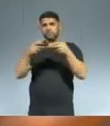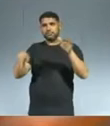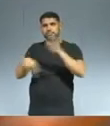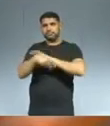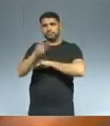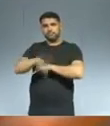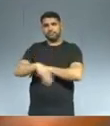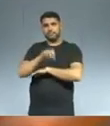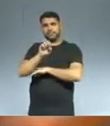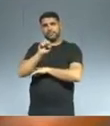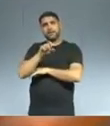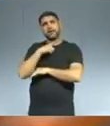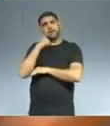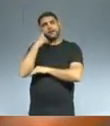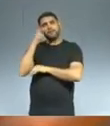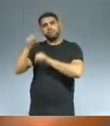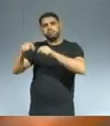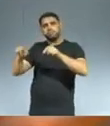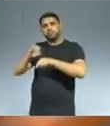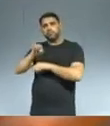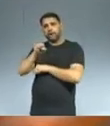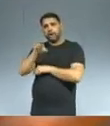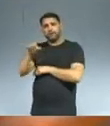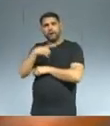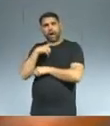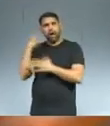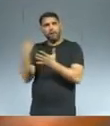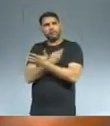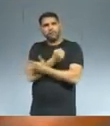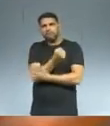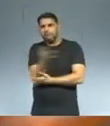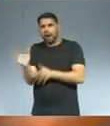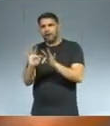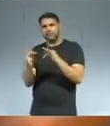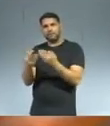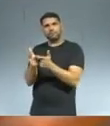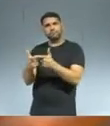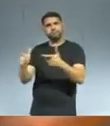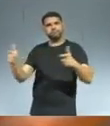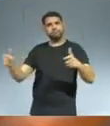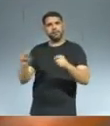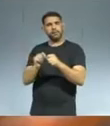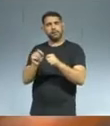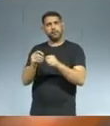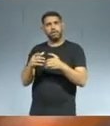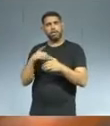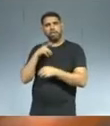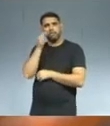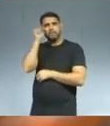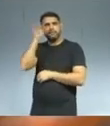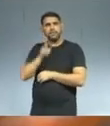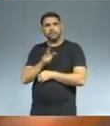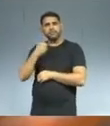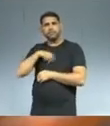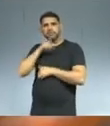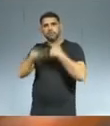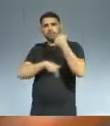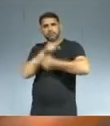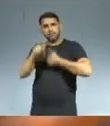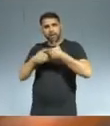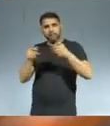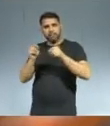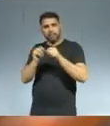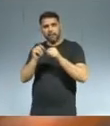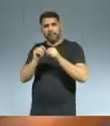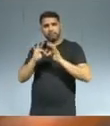Mato Grosso então isso aconteceu com centenas ou milhares de famílias que acabaram levando o seu espiritismo e o trabalho